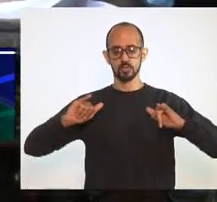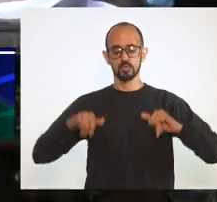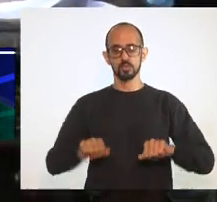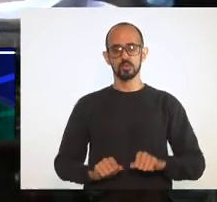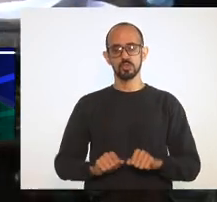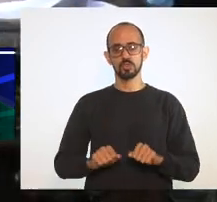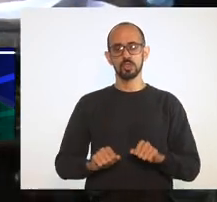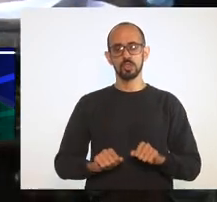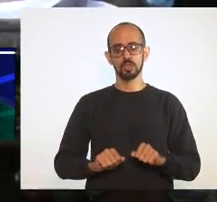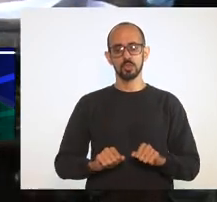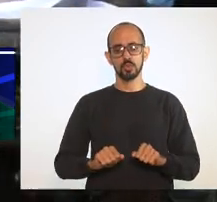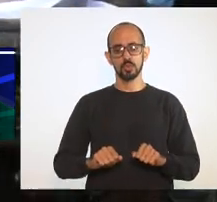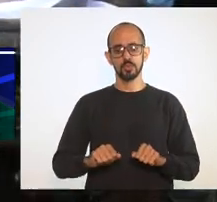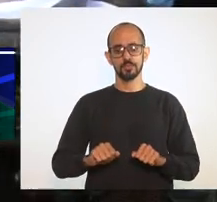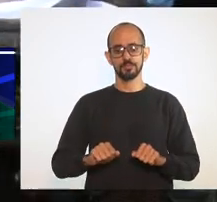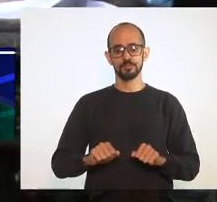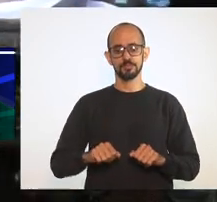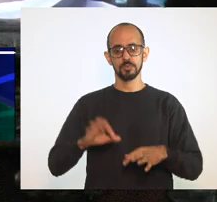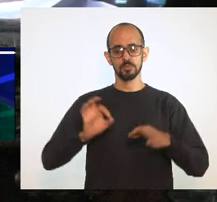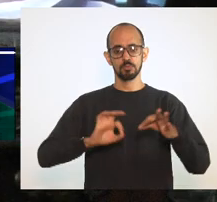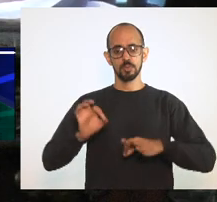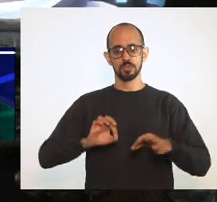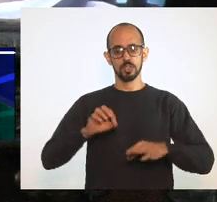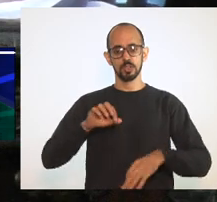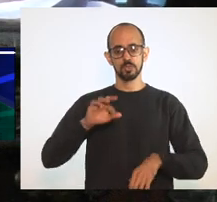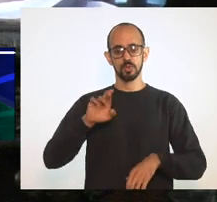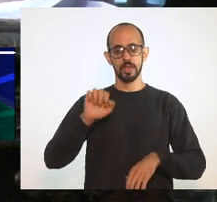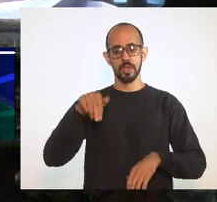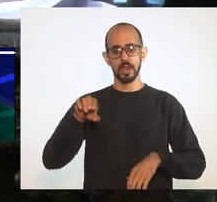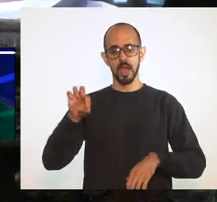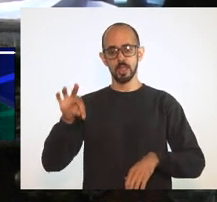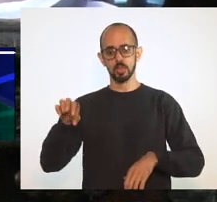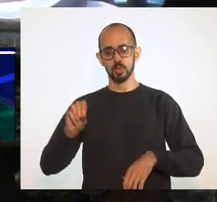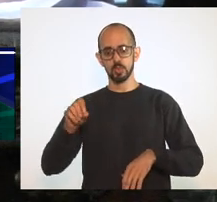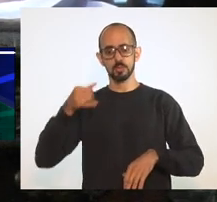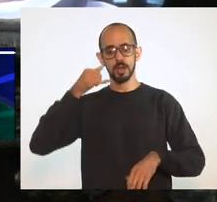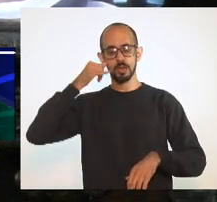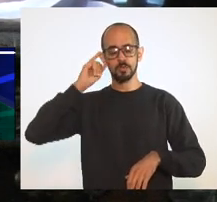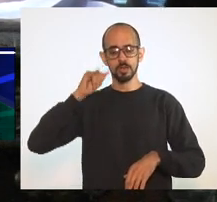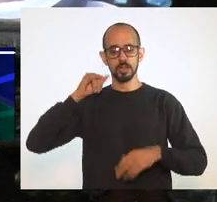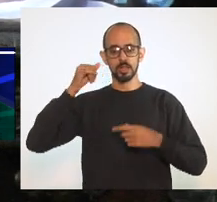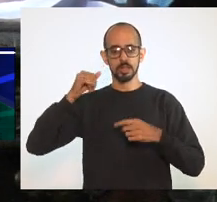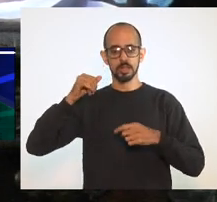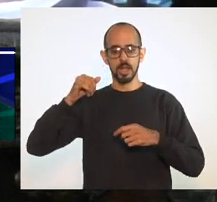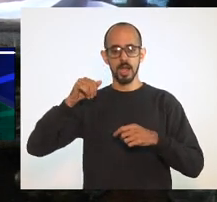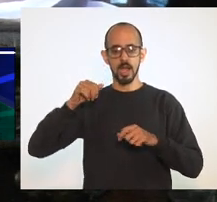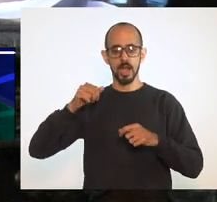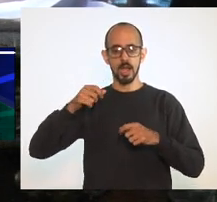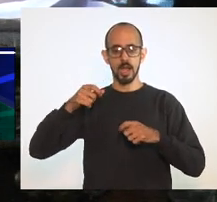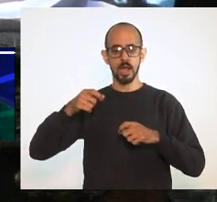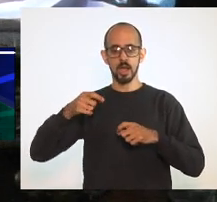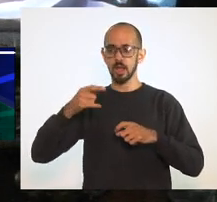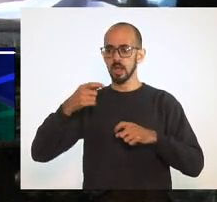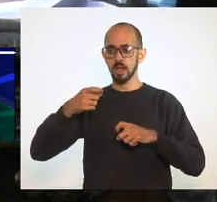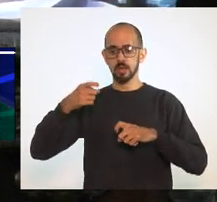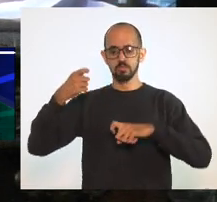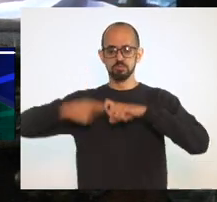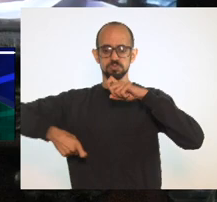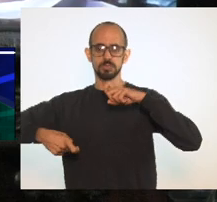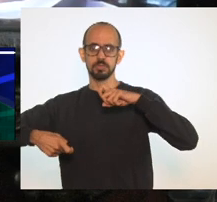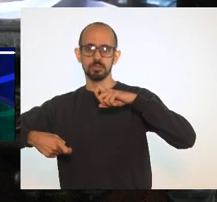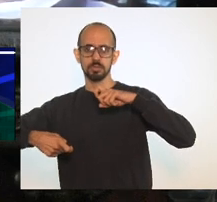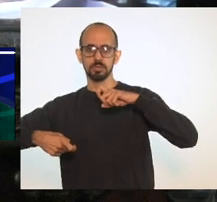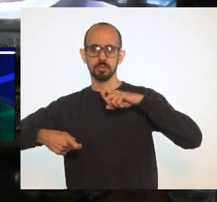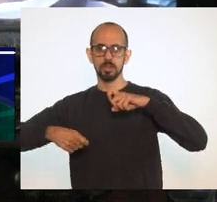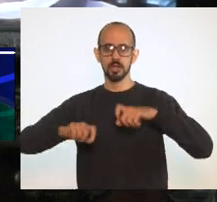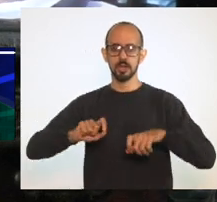3410/20, autoria deputado Renato Zaca, que dispõe sobre a prevenção e combate ao assédio sexual contra a mulher nas instituições de